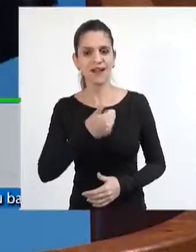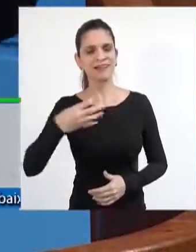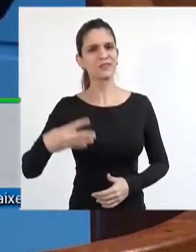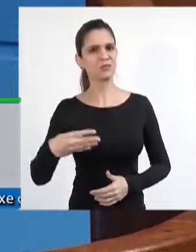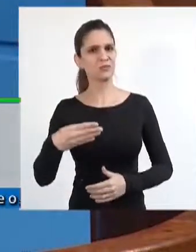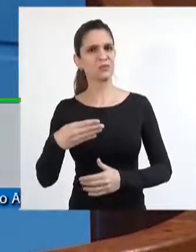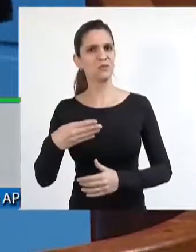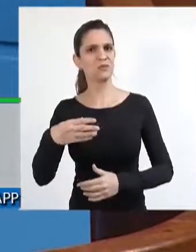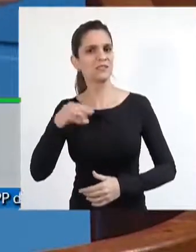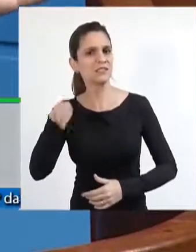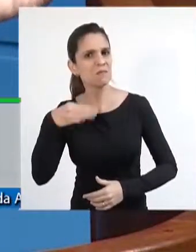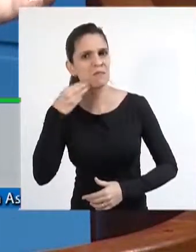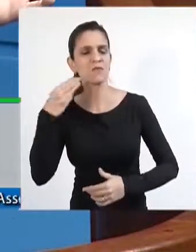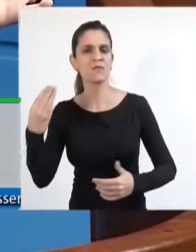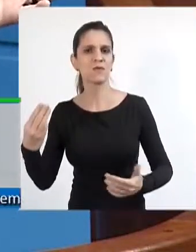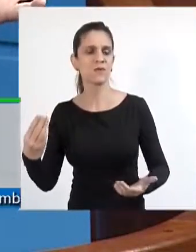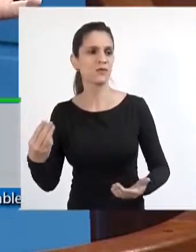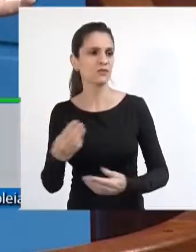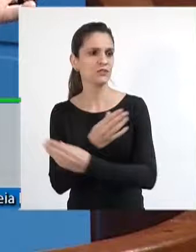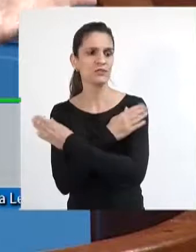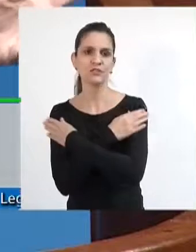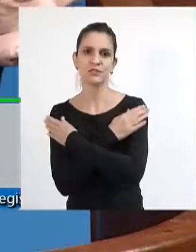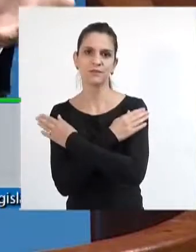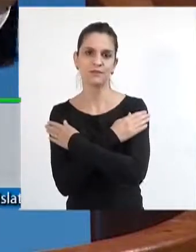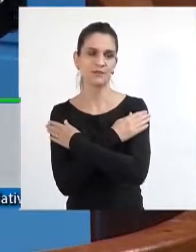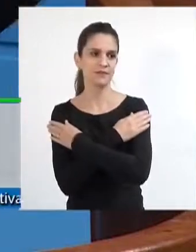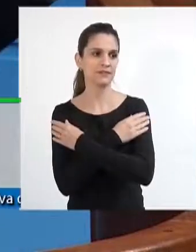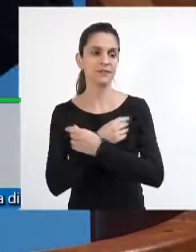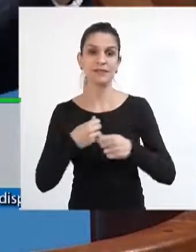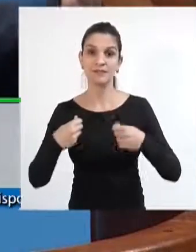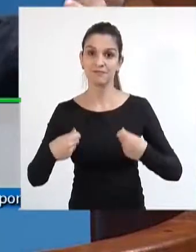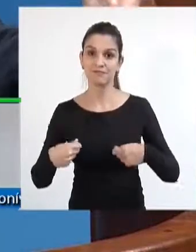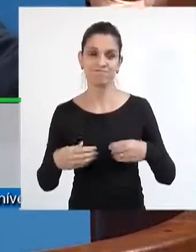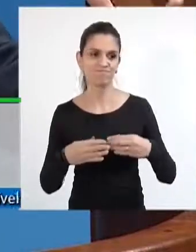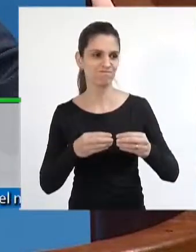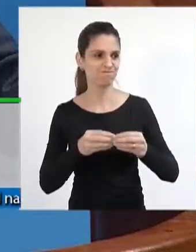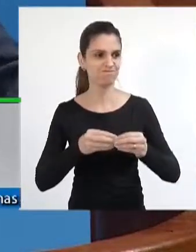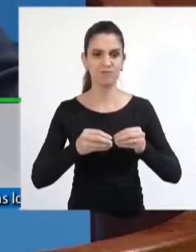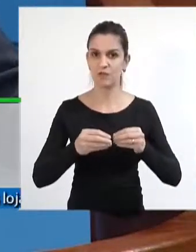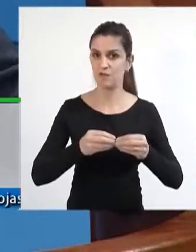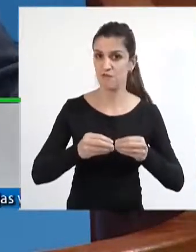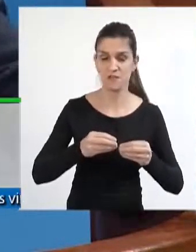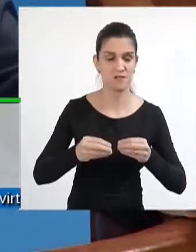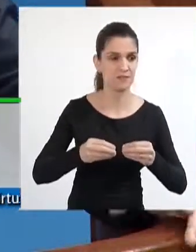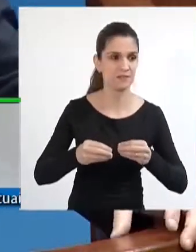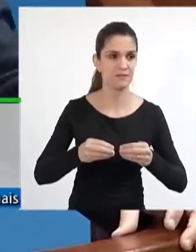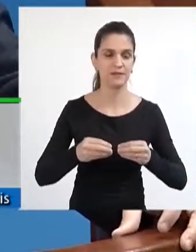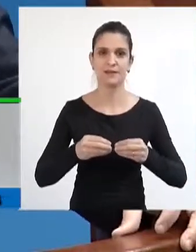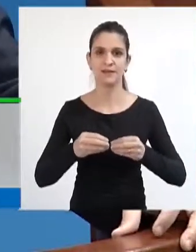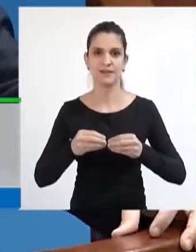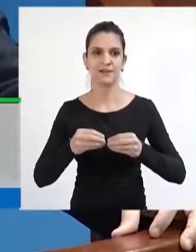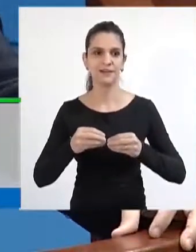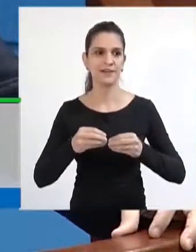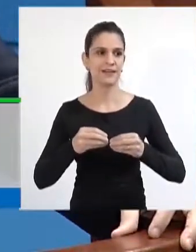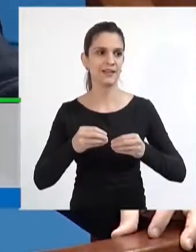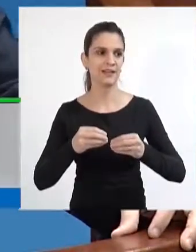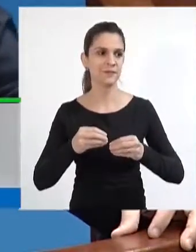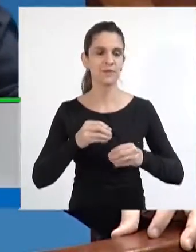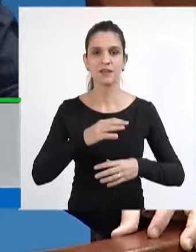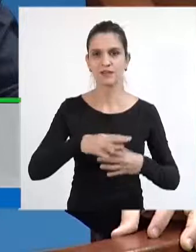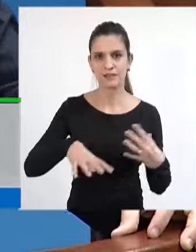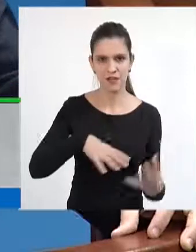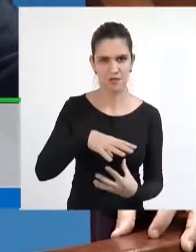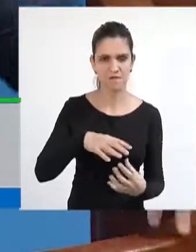precisa flexibilizar a legislação trabalhista, porque nós vamos gerar muitos empregos. Hoje é o